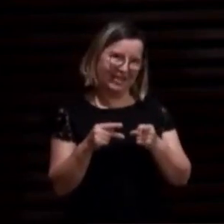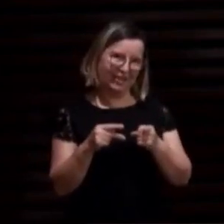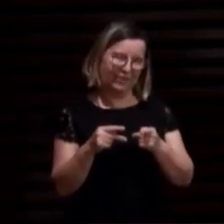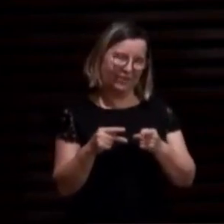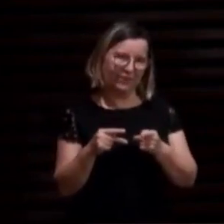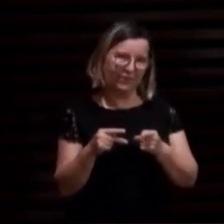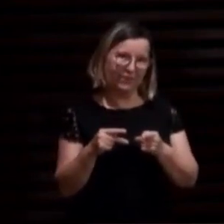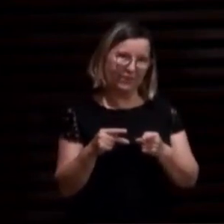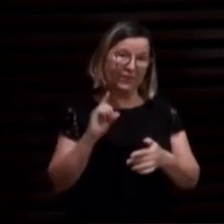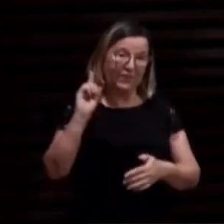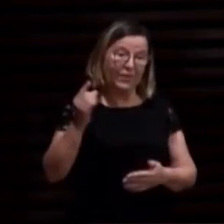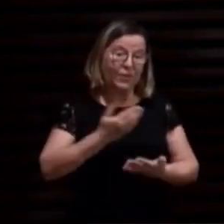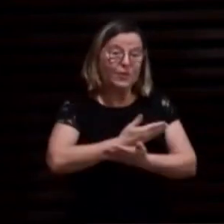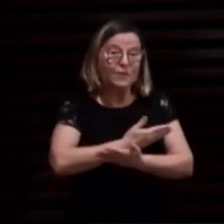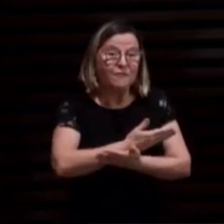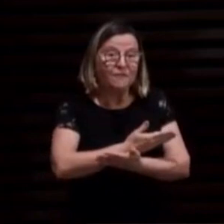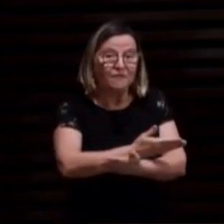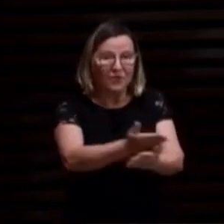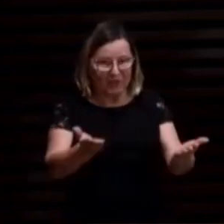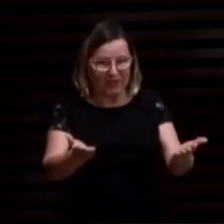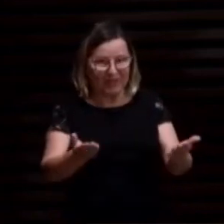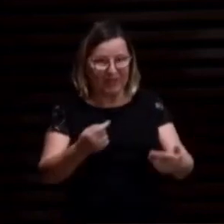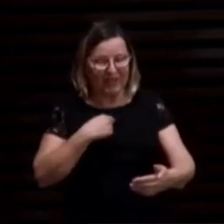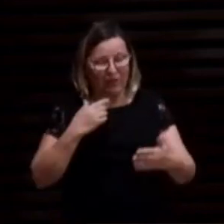vos, eu ficava tranquilo.